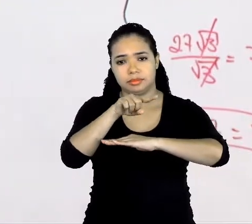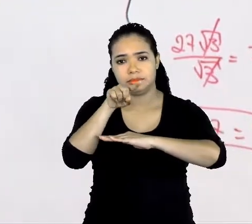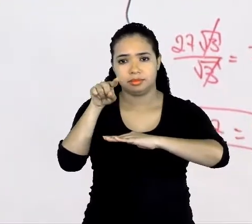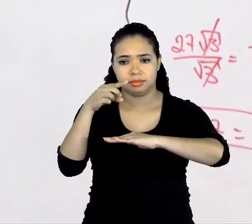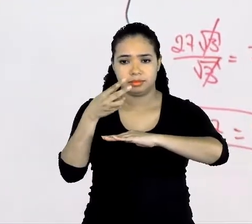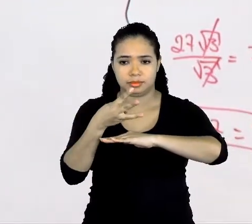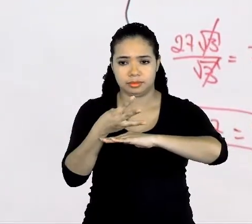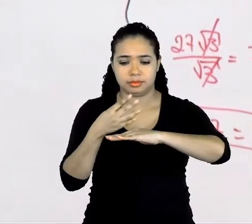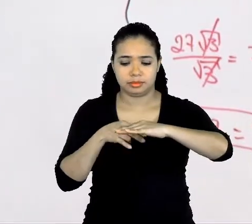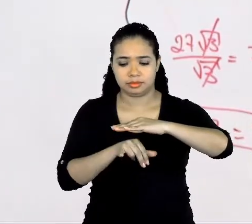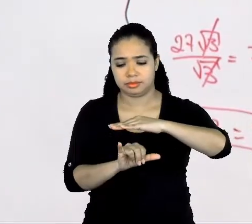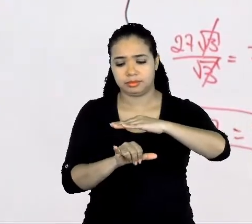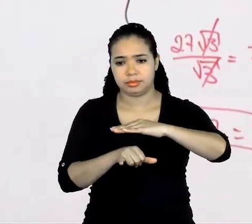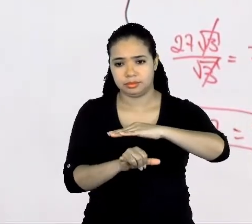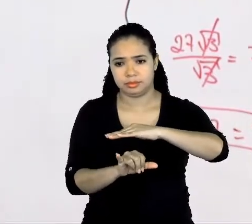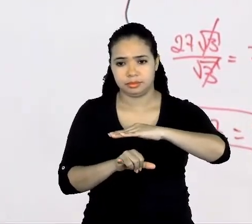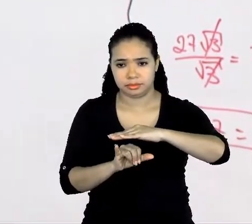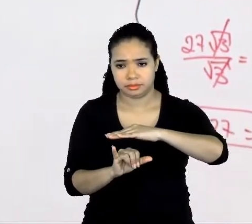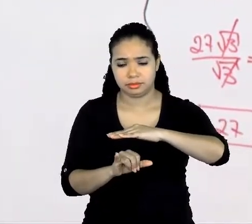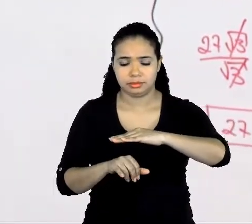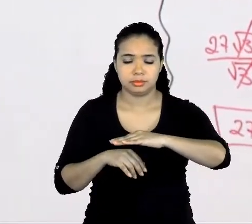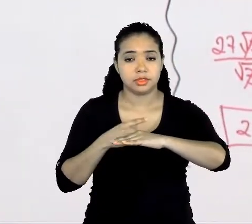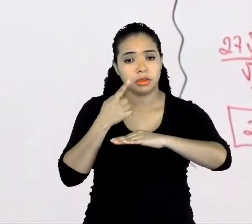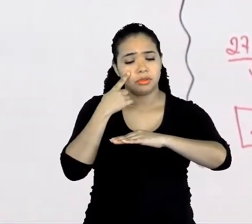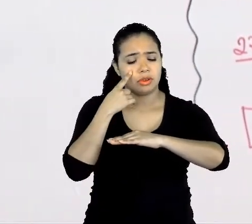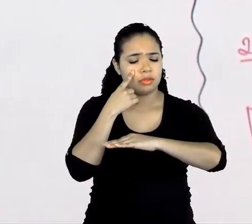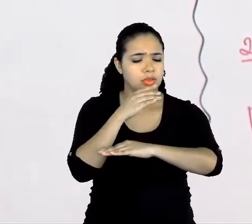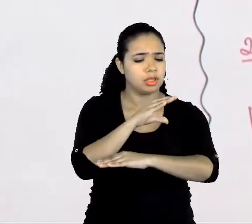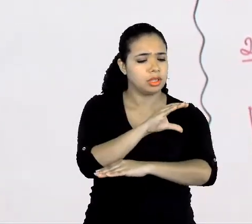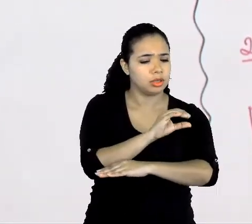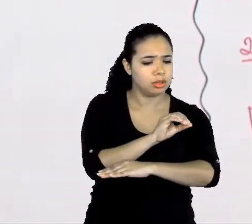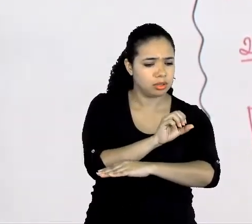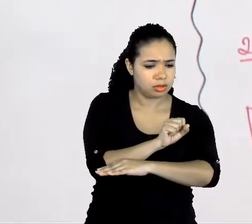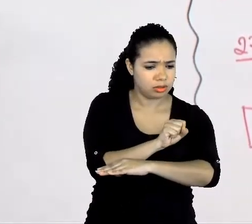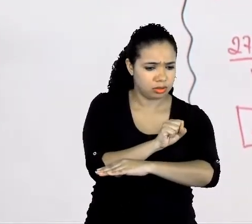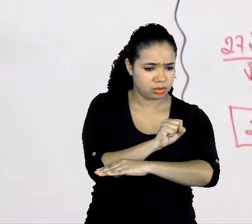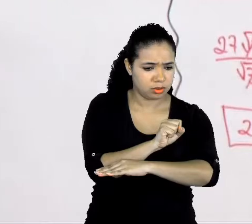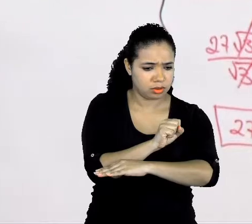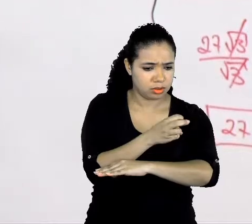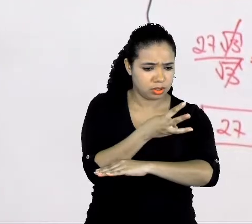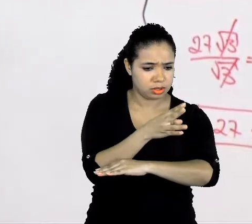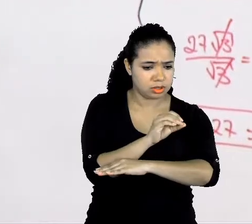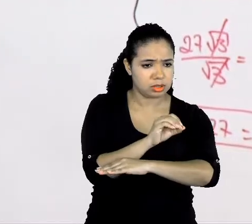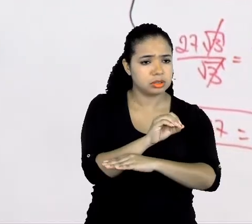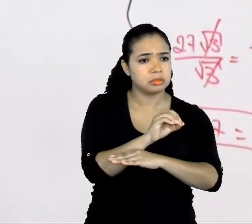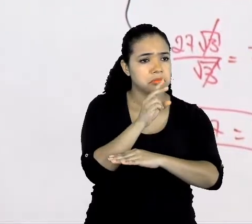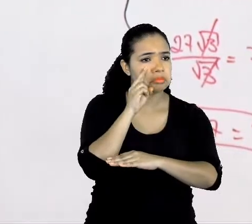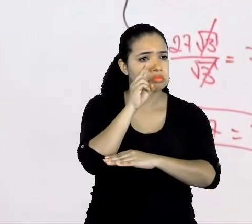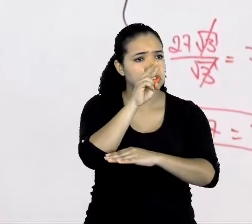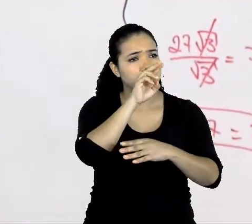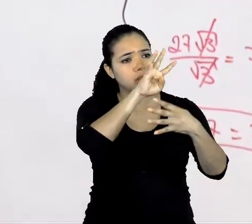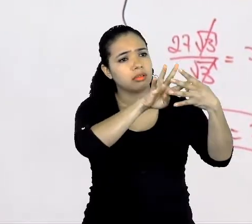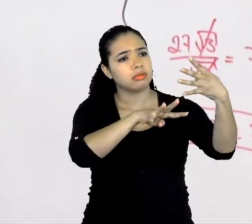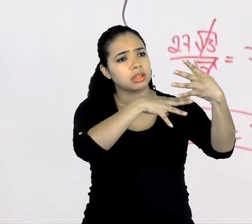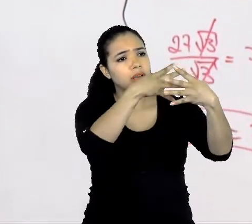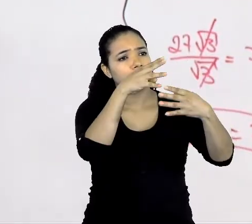Correto? Cosseno de 30, eu vou olhar o cosseno de 30, raiz de 3 sobre 2.